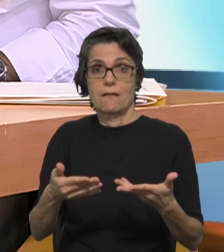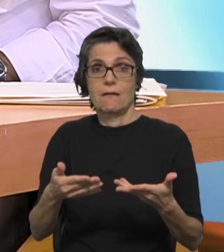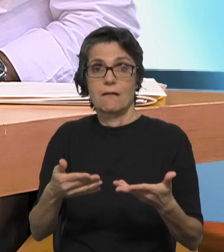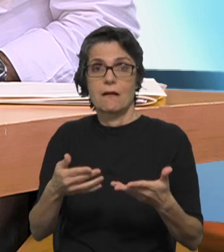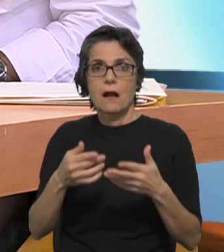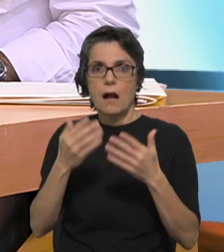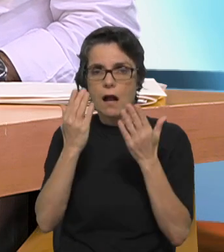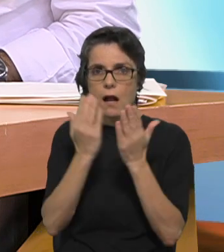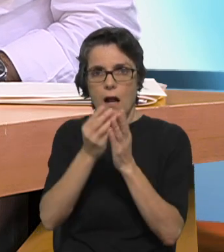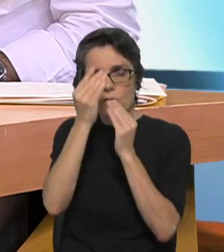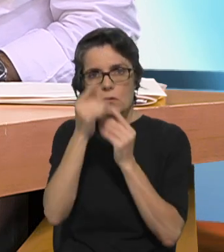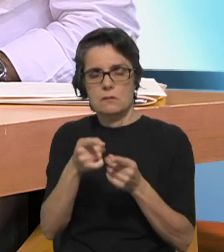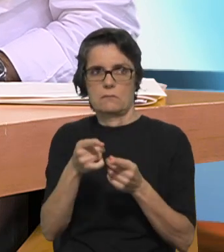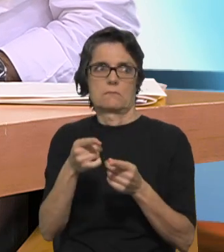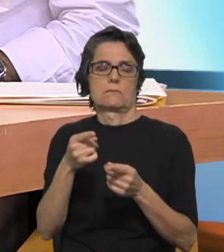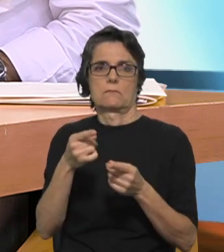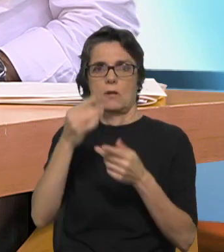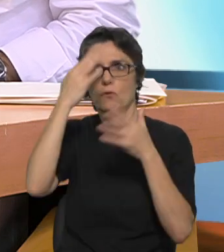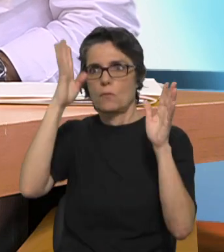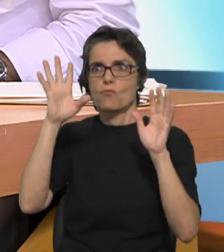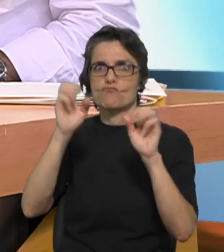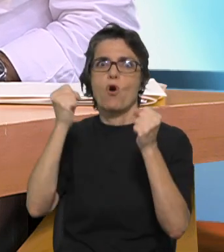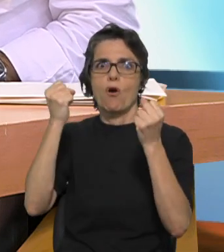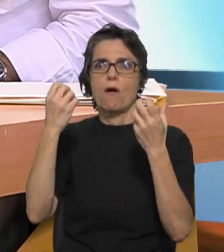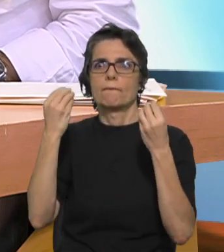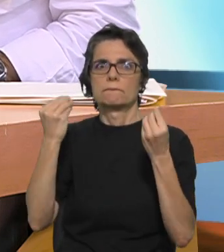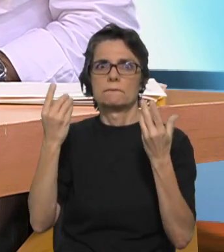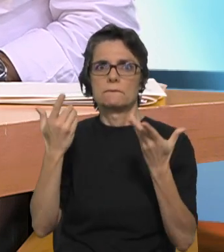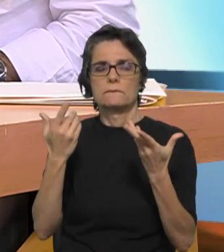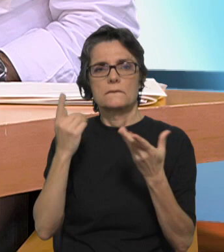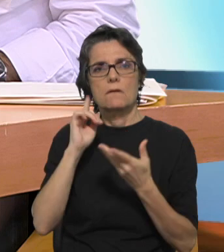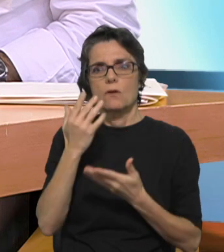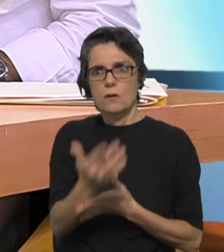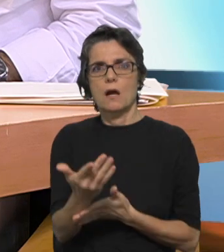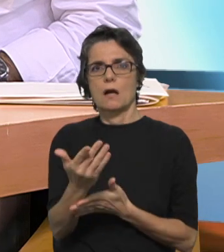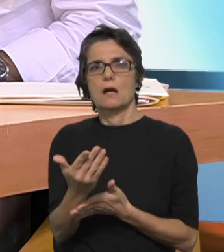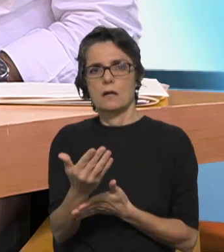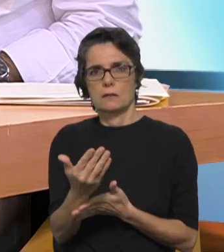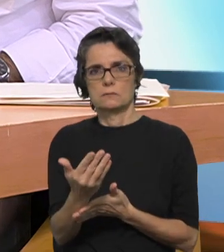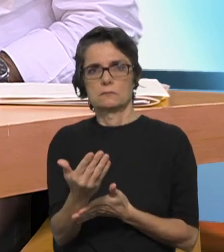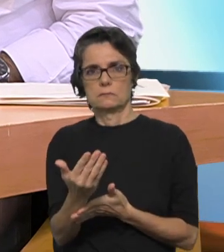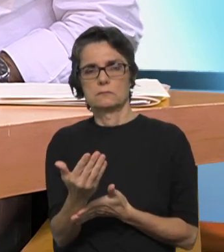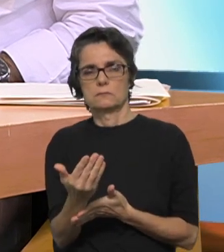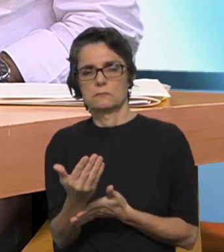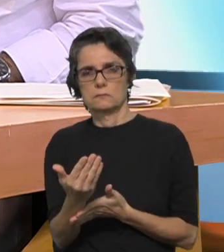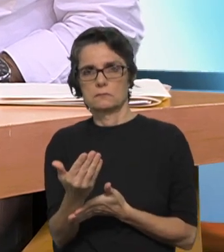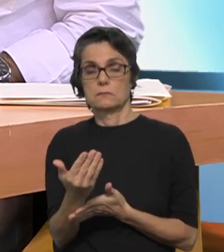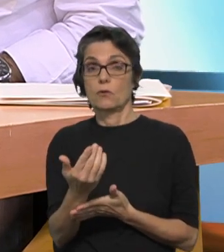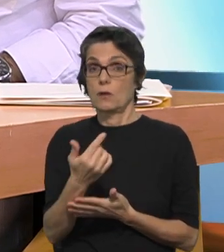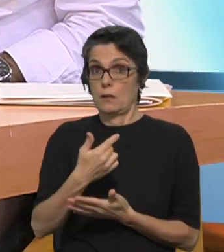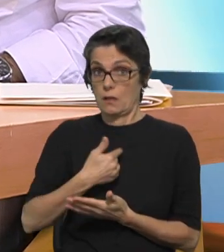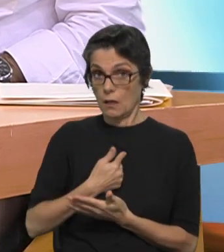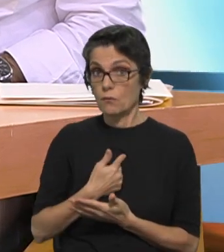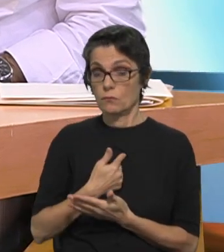uma conquista democrática que eu penso que temos que valorizar. Agora, eu que fui